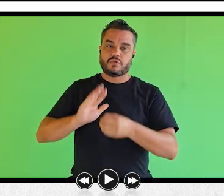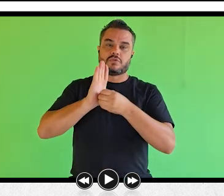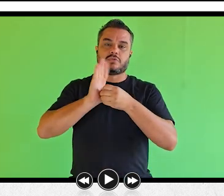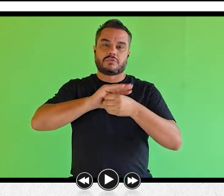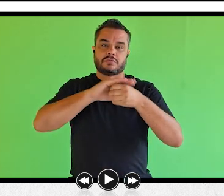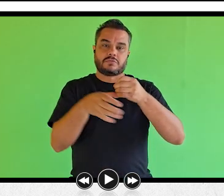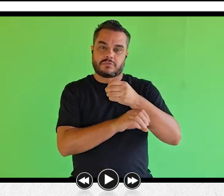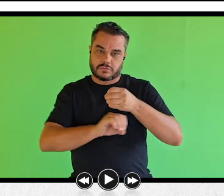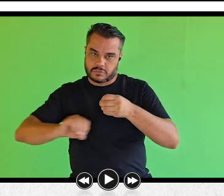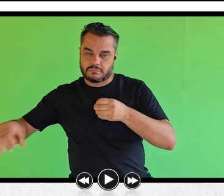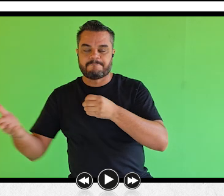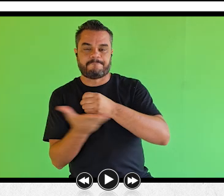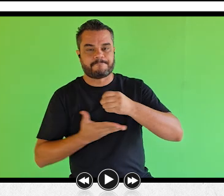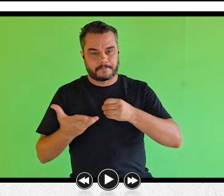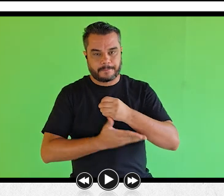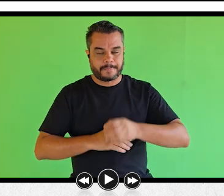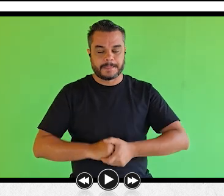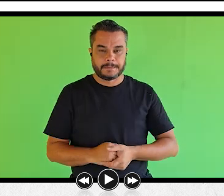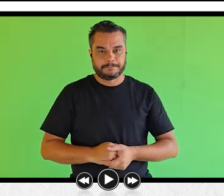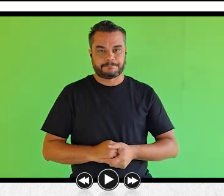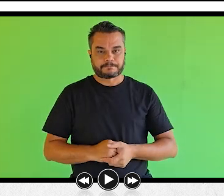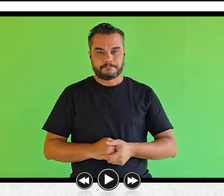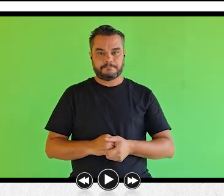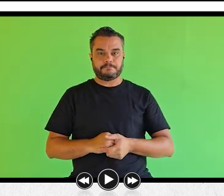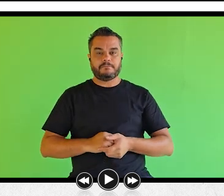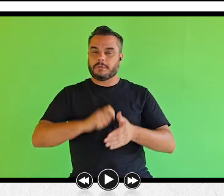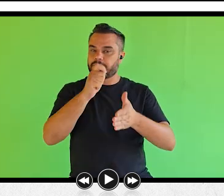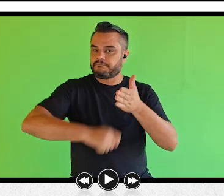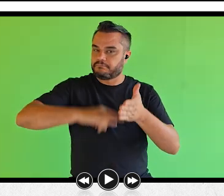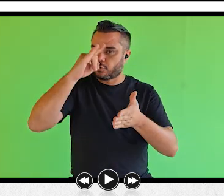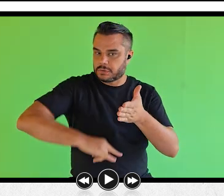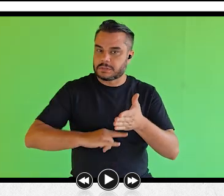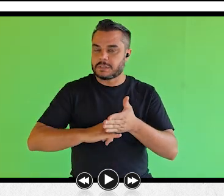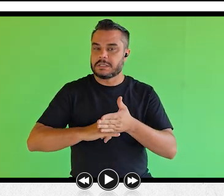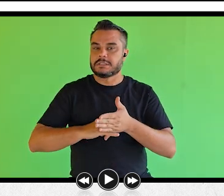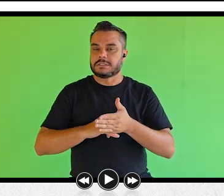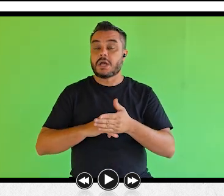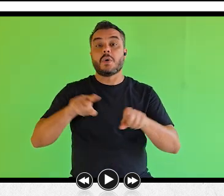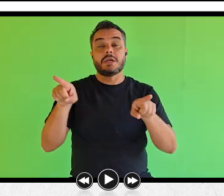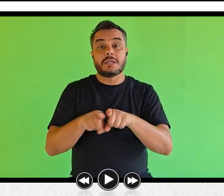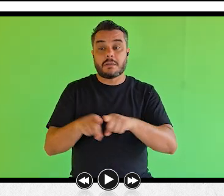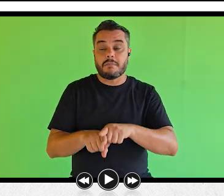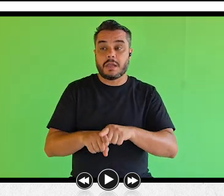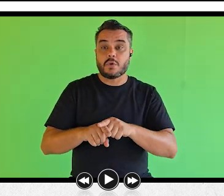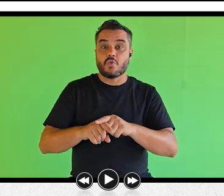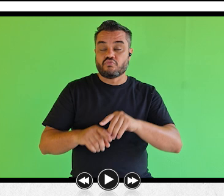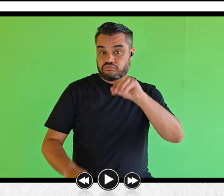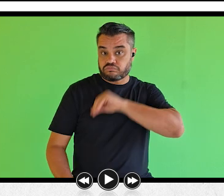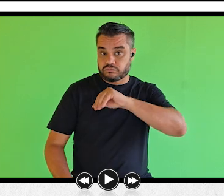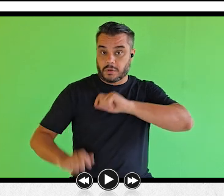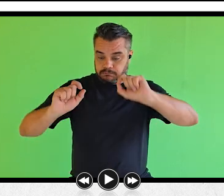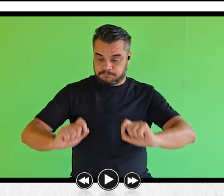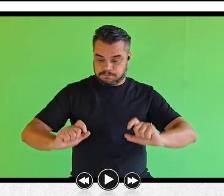A contratação formal e o aumento de renda da cooperativa gera um incentivo para a estabilização jurídica, contábil e financeira